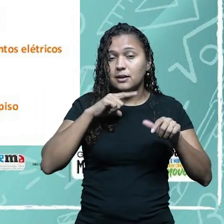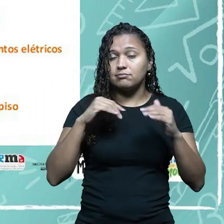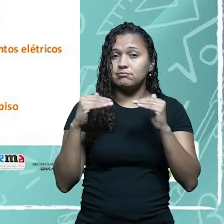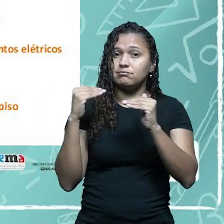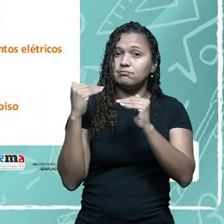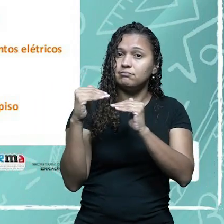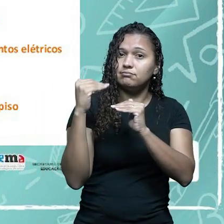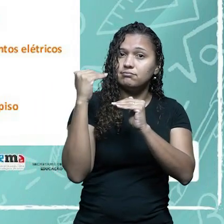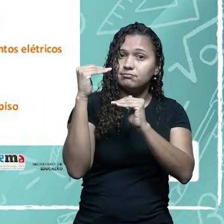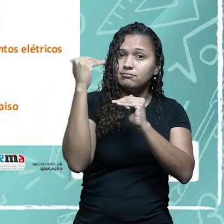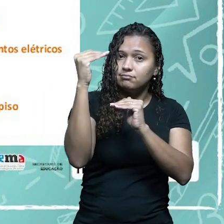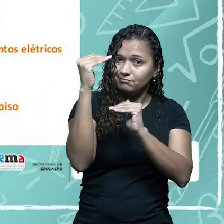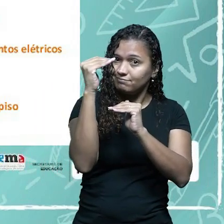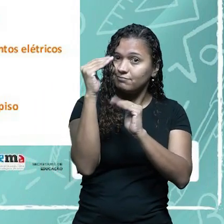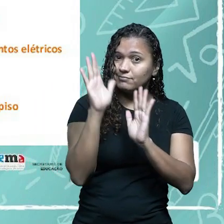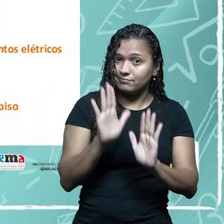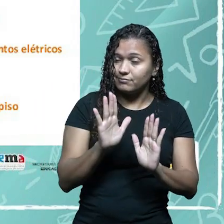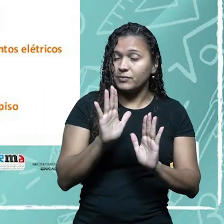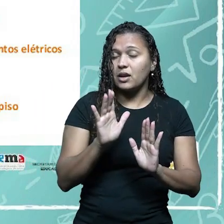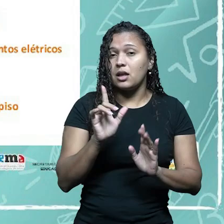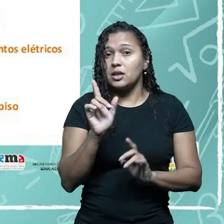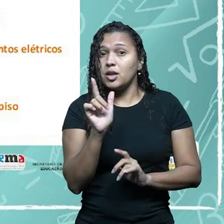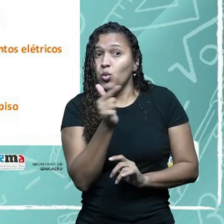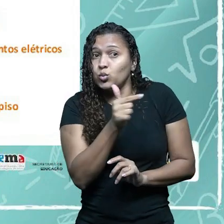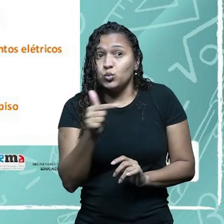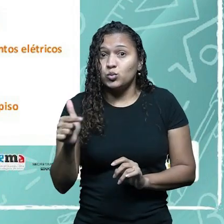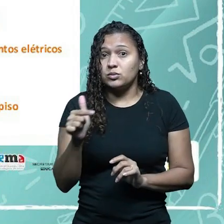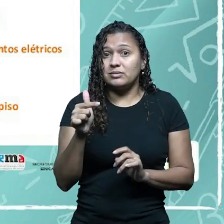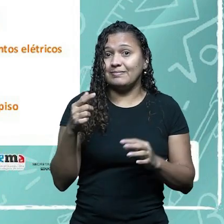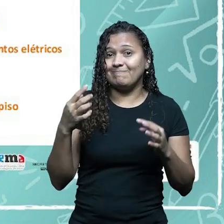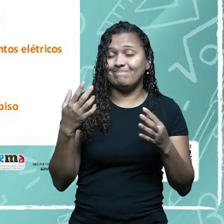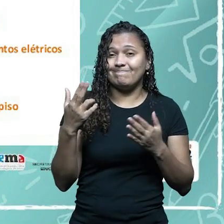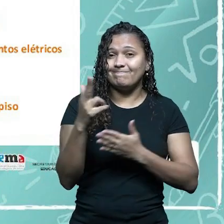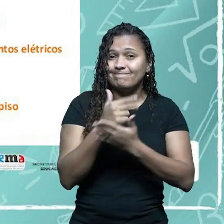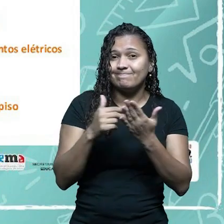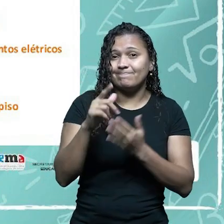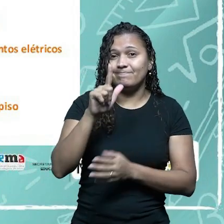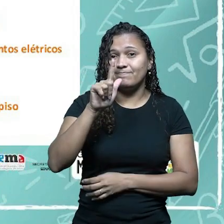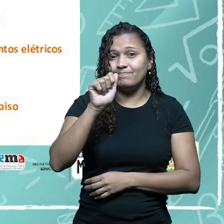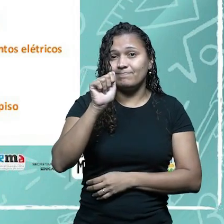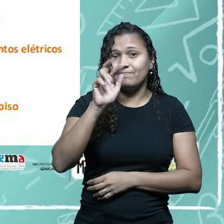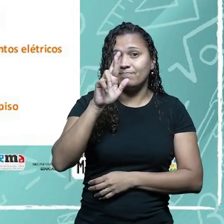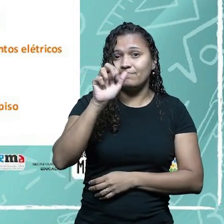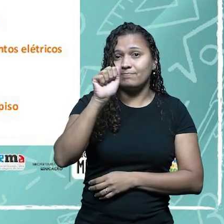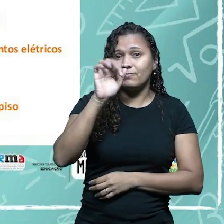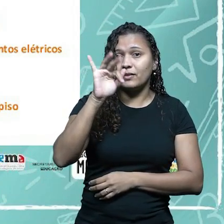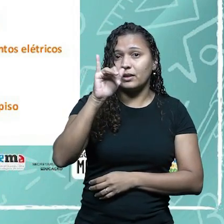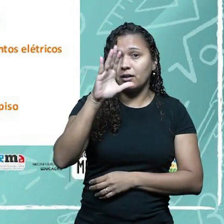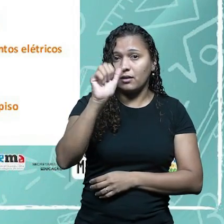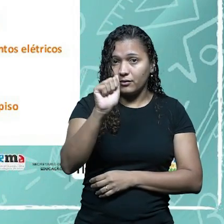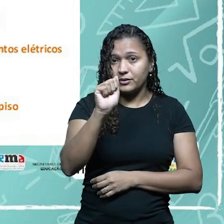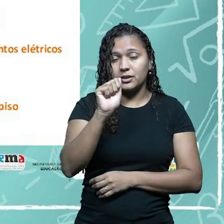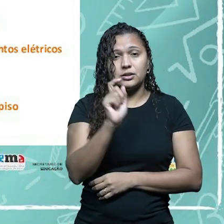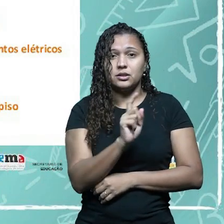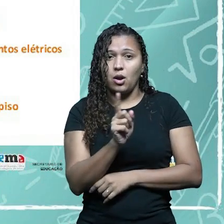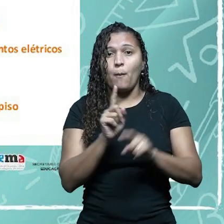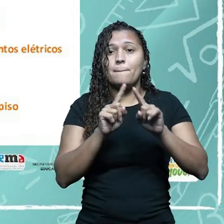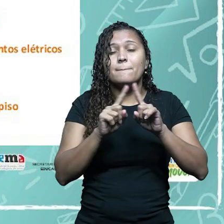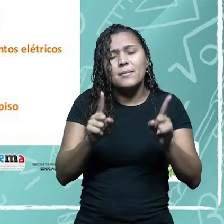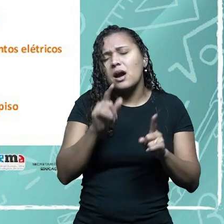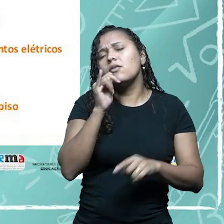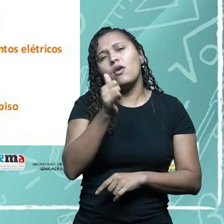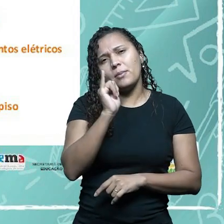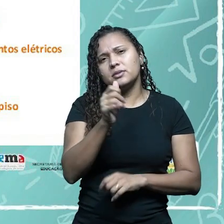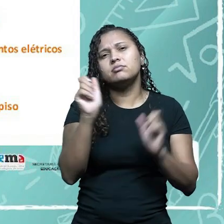as representações de camadas. Aqui não são a representação gráfica, tá? Não são as plantas que eu acabei